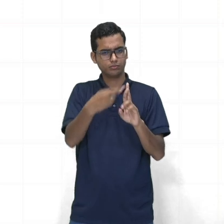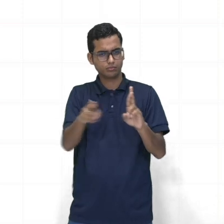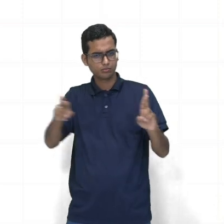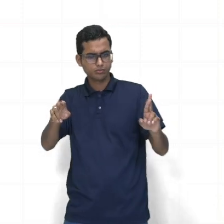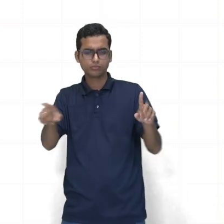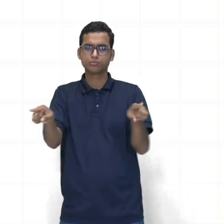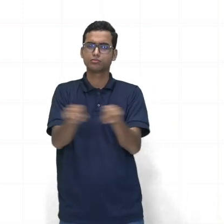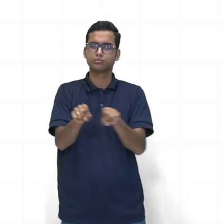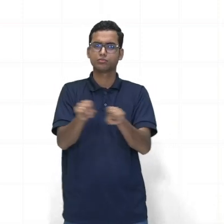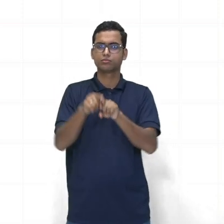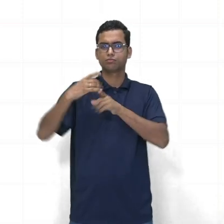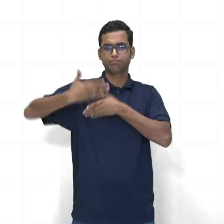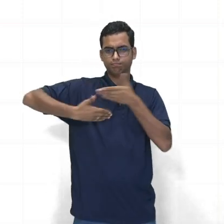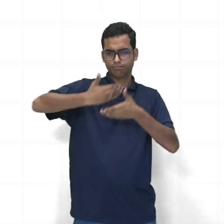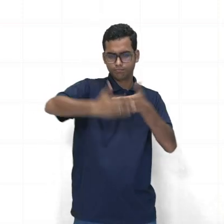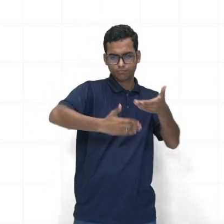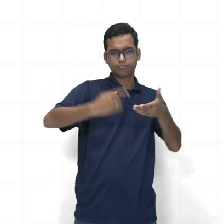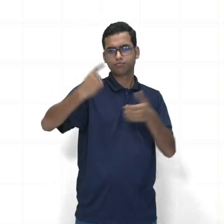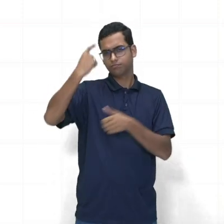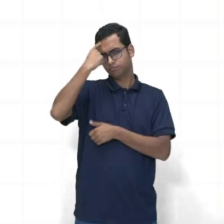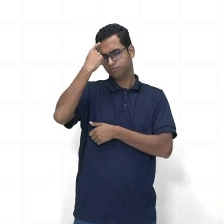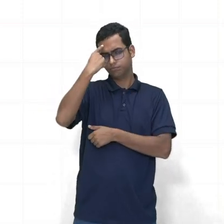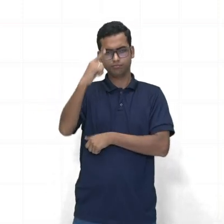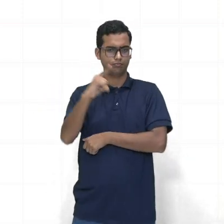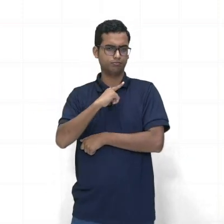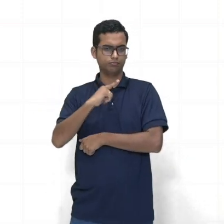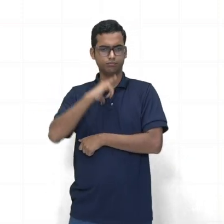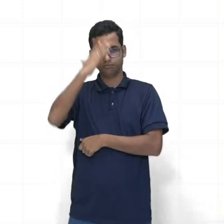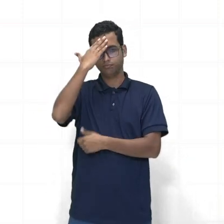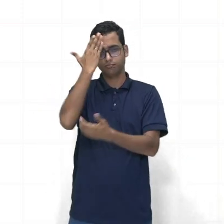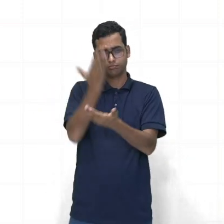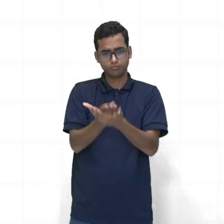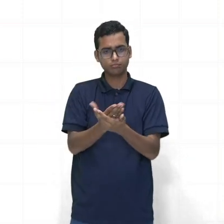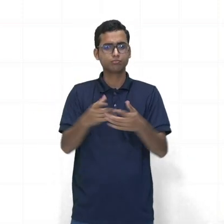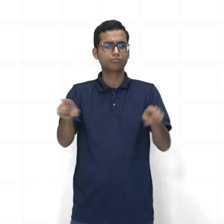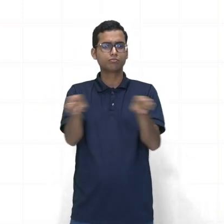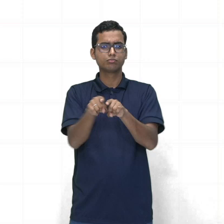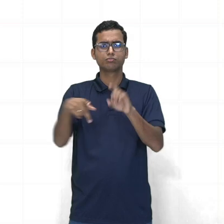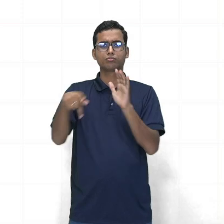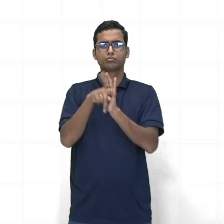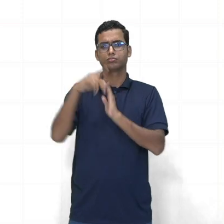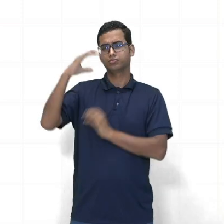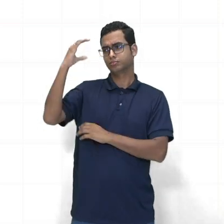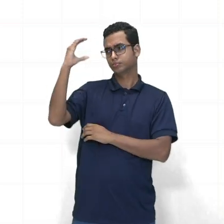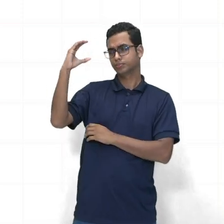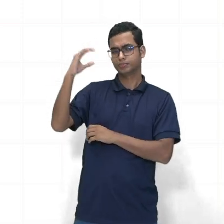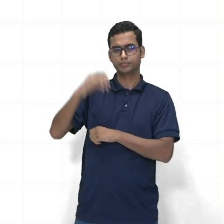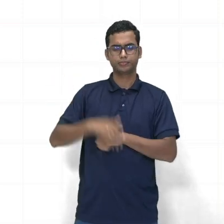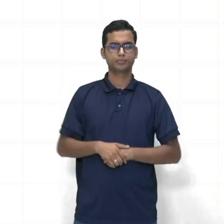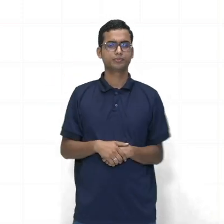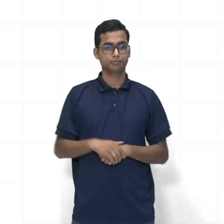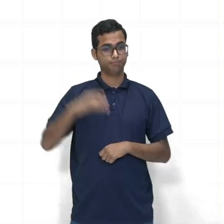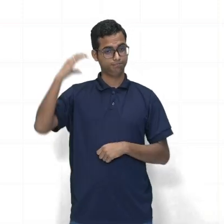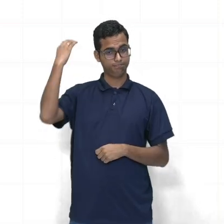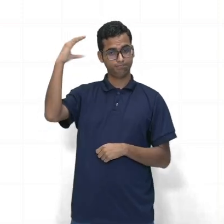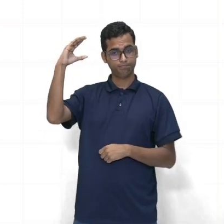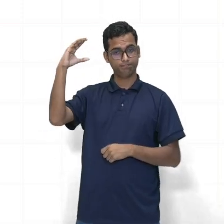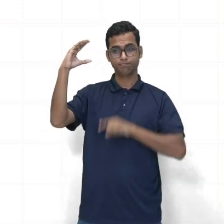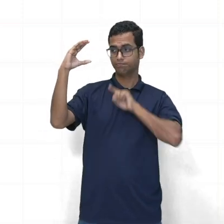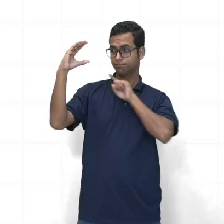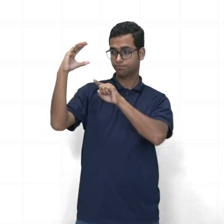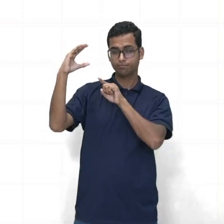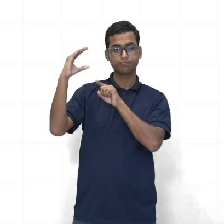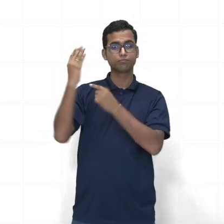mudança gradativa desse pensamento. A crença na ciência. O que isso quer dizer? A ciência ela vai passar